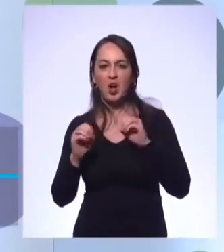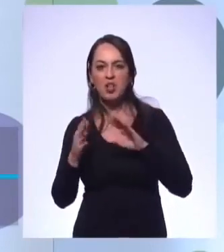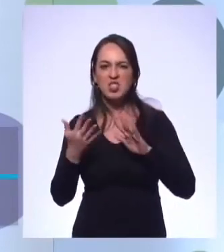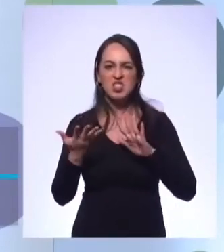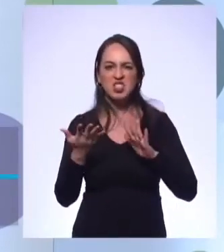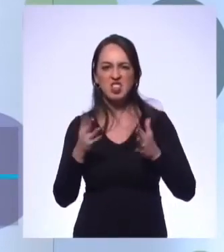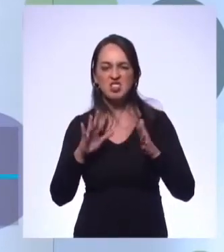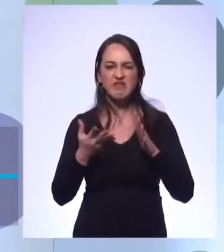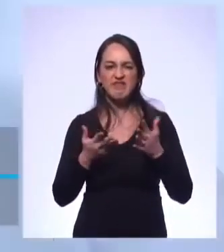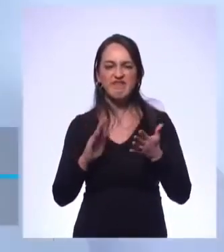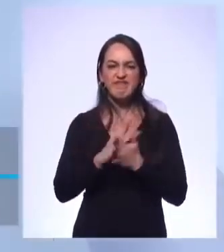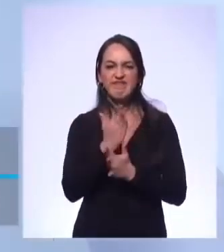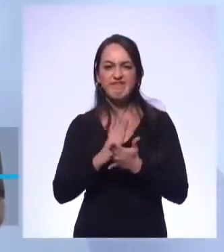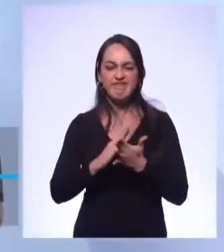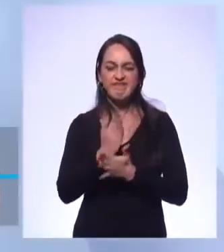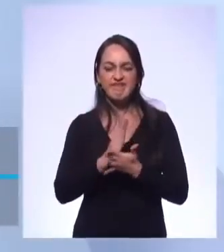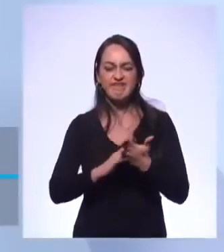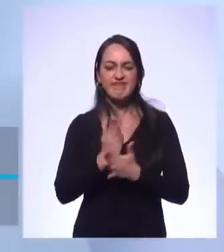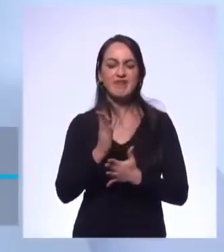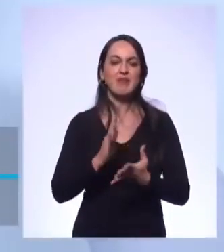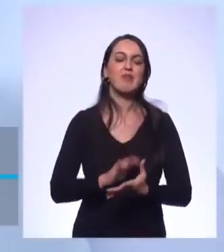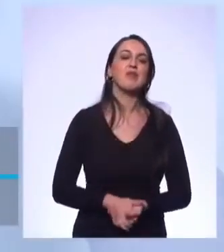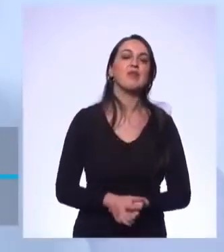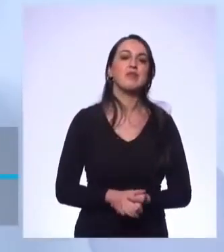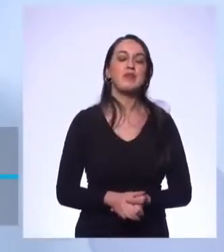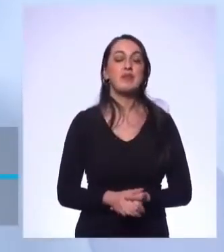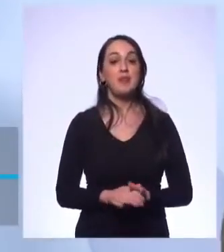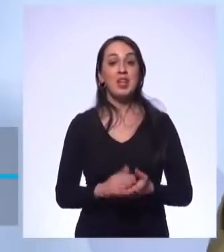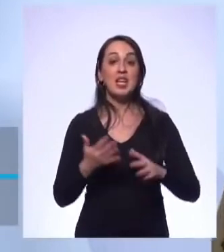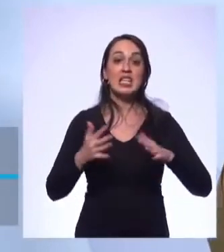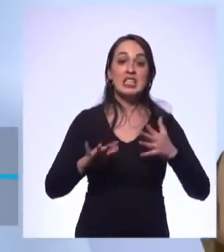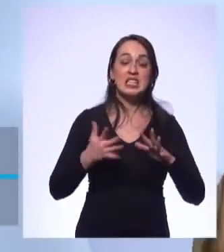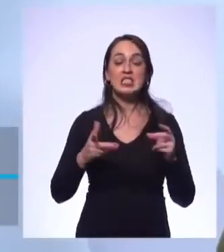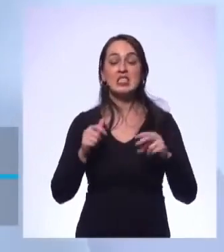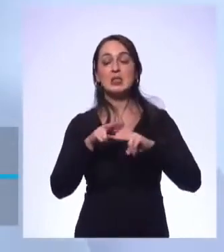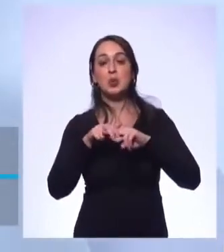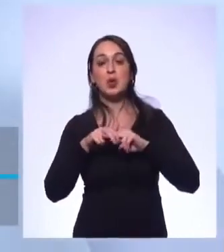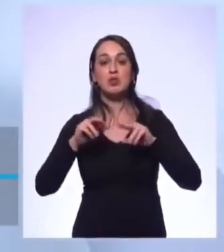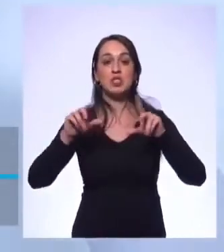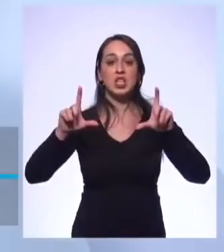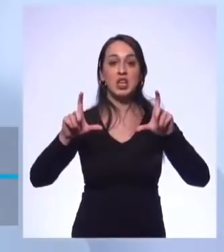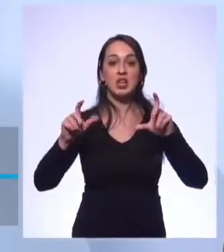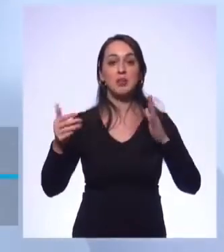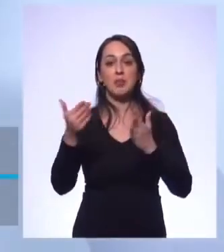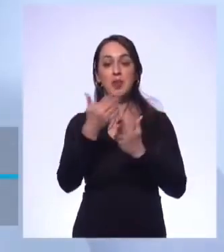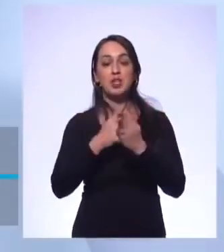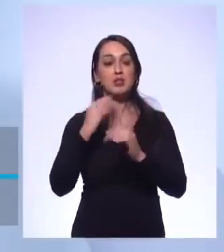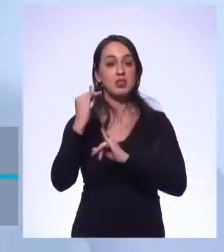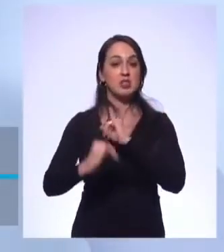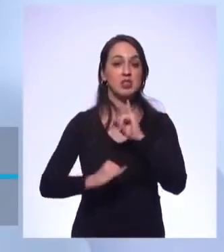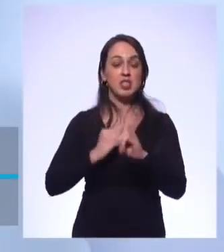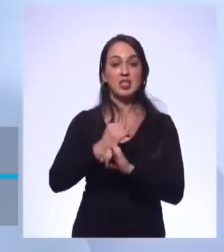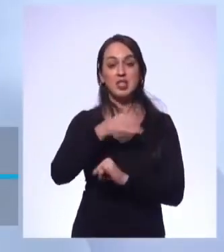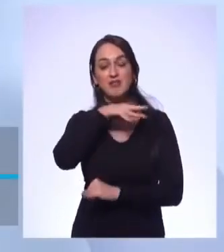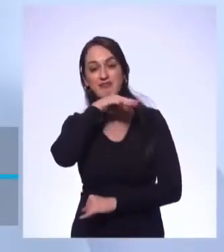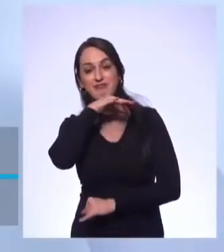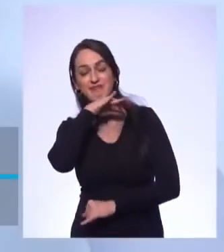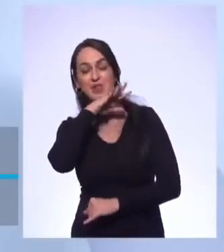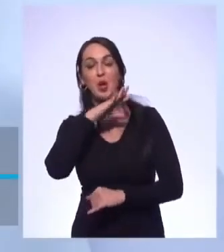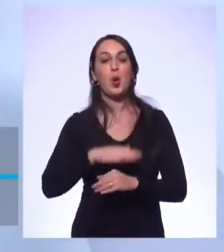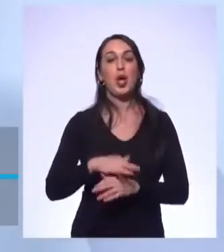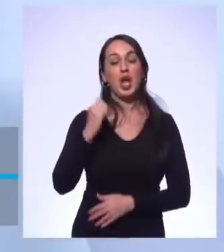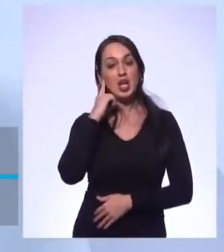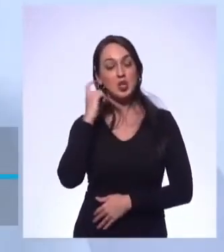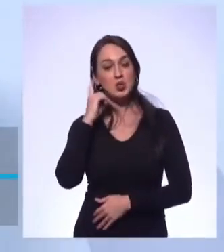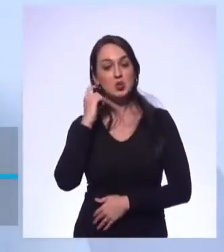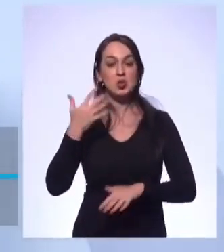craquelada Verdade, a imagem, né? né? Isto. Às Eles vezes o reclamam. som tem problema, às vezes a imagem tem problema, às vezes não é nada aqui com a gente, às vezes é na internet. Aliás, a